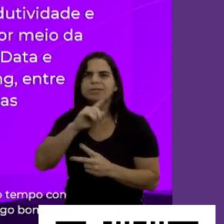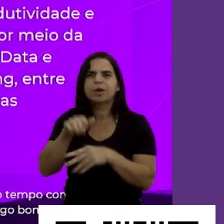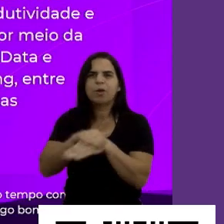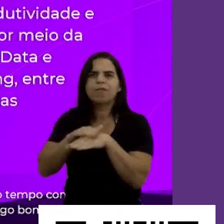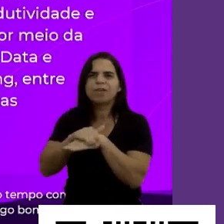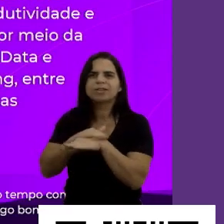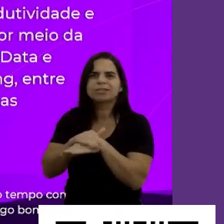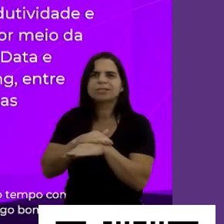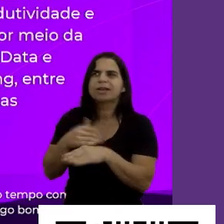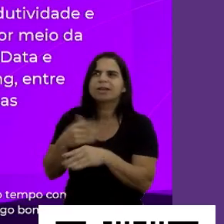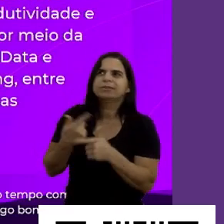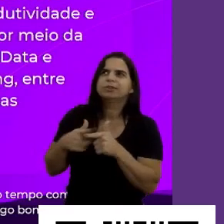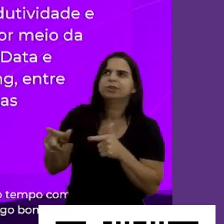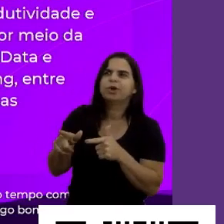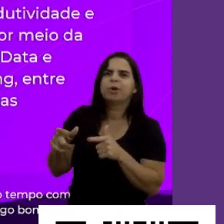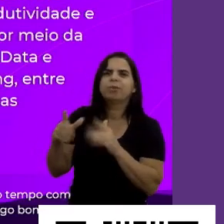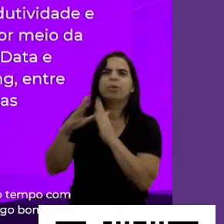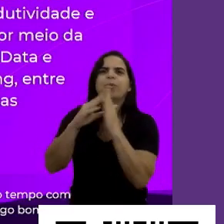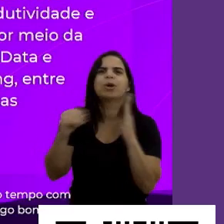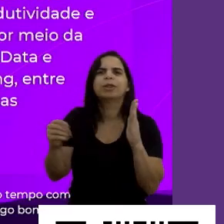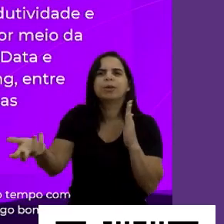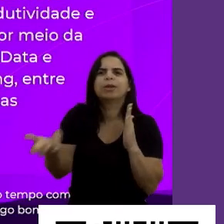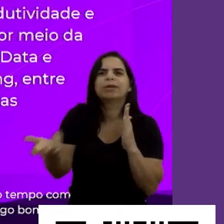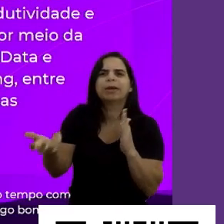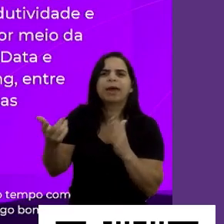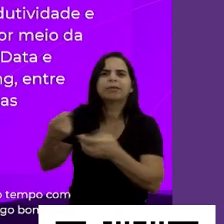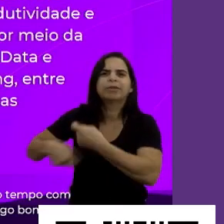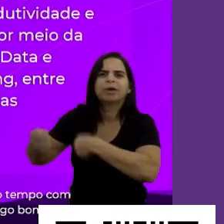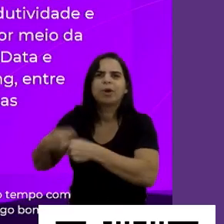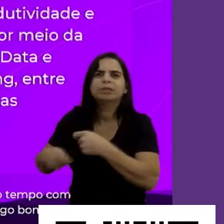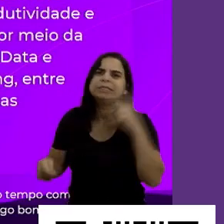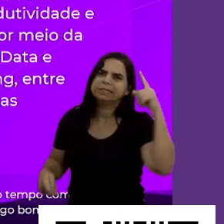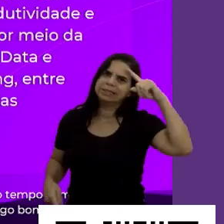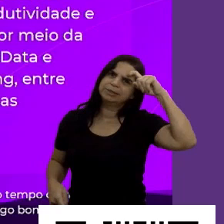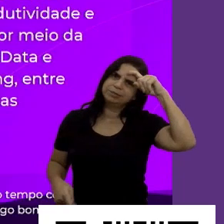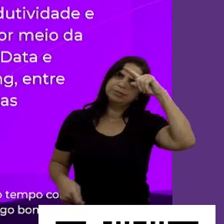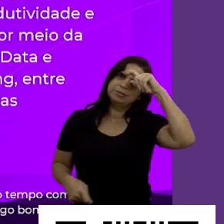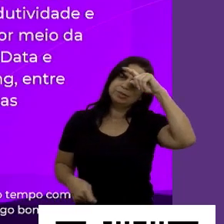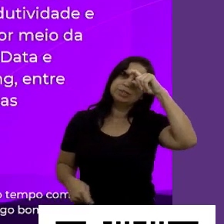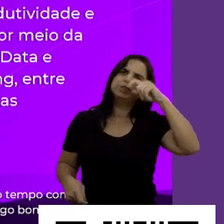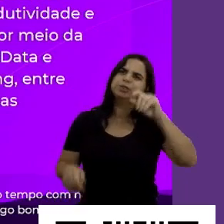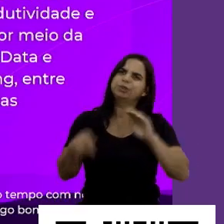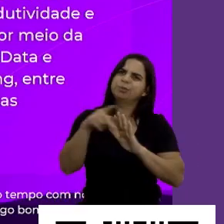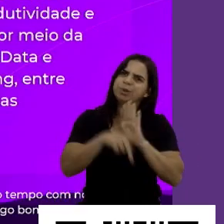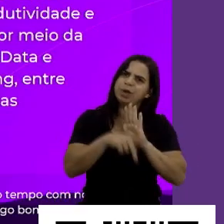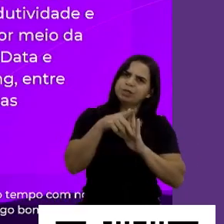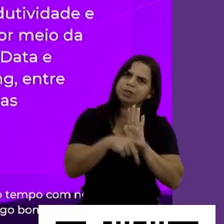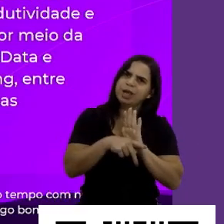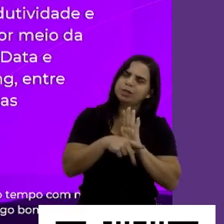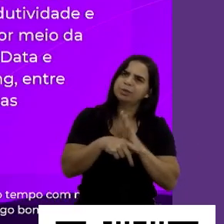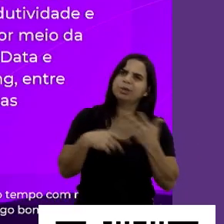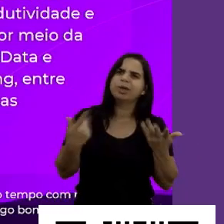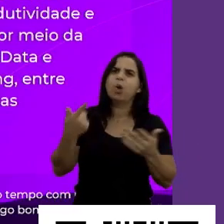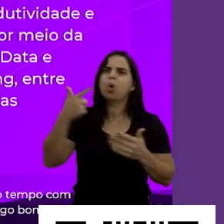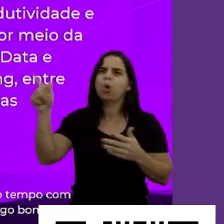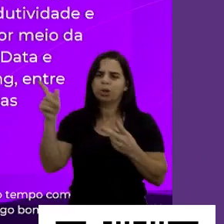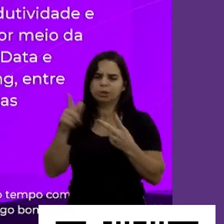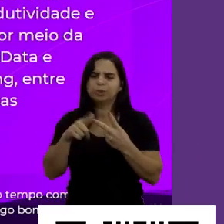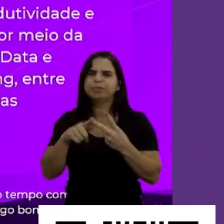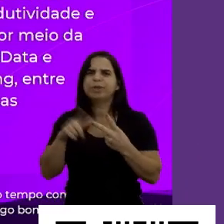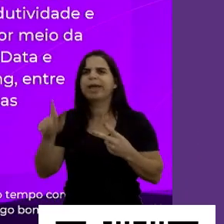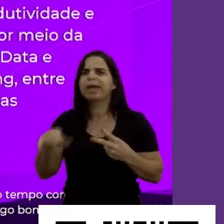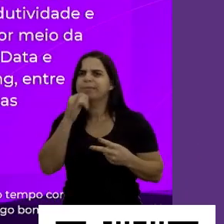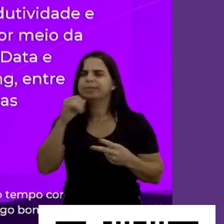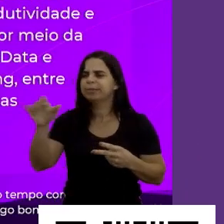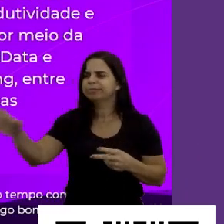aí fica difícil às vezes é lidar com o projeto e um outro ponto é se a gente não consegue pegar esse